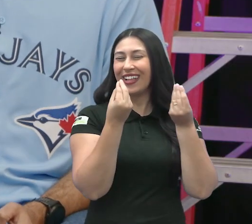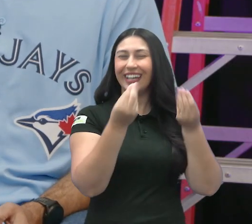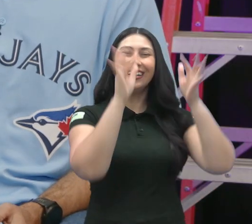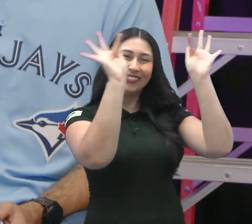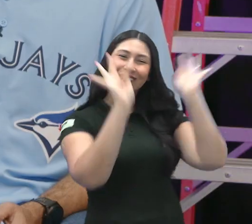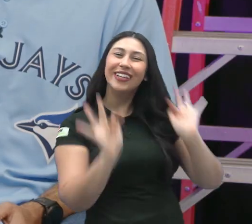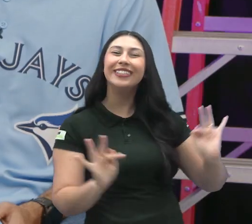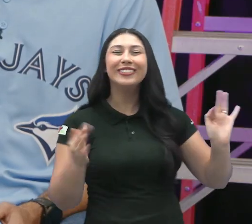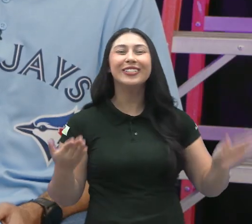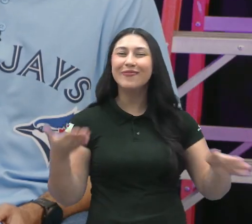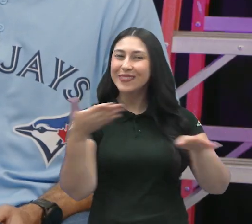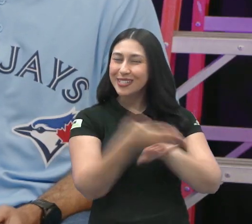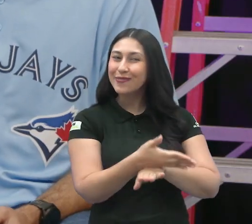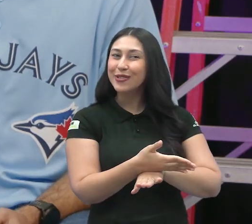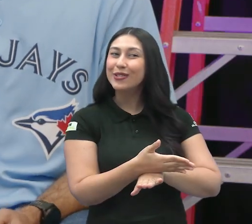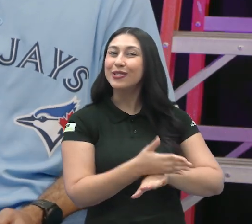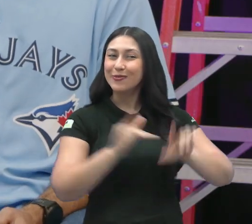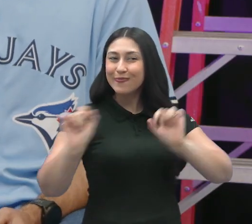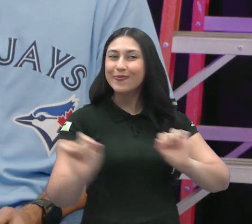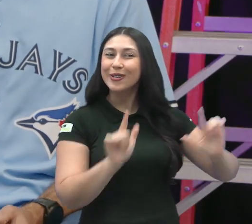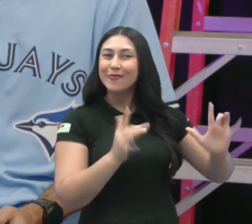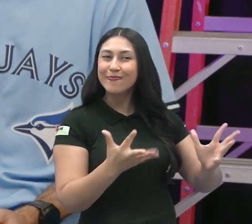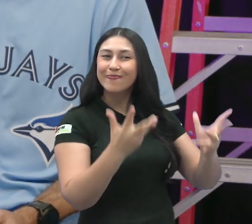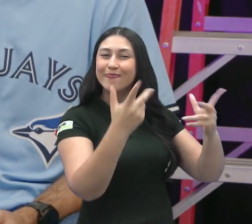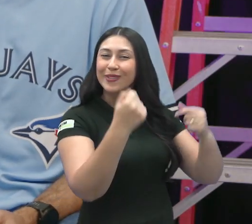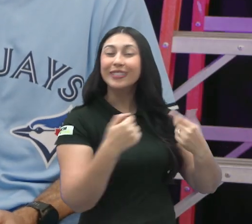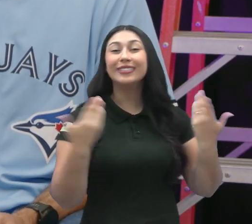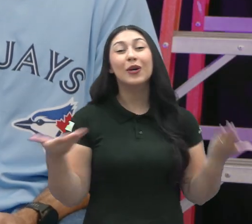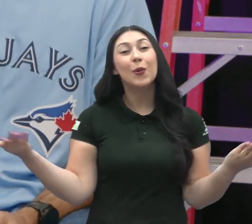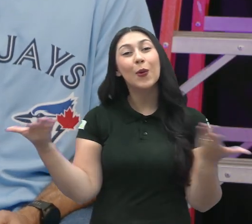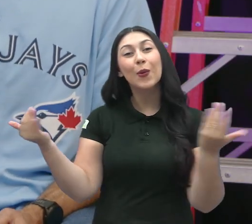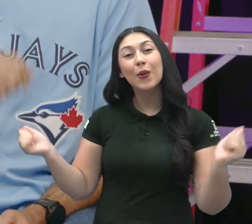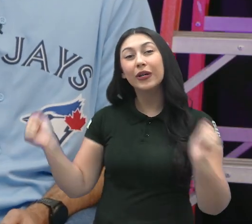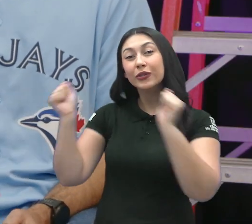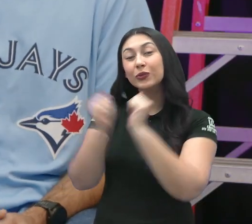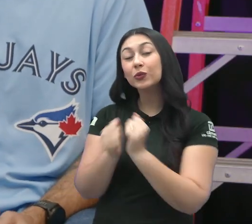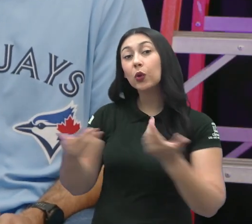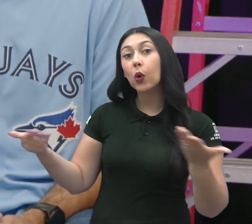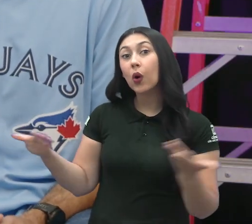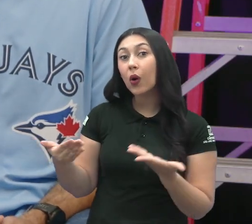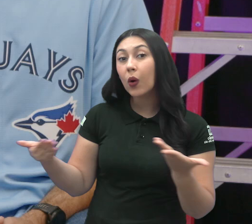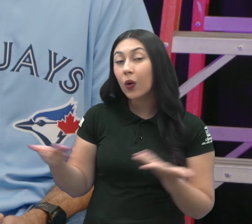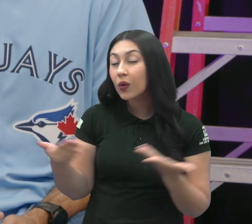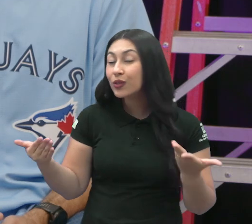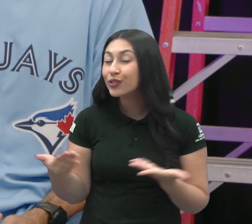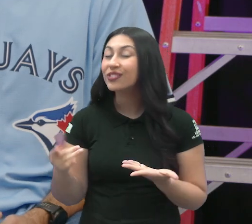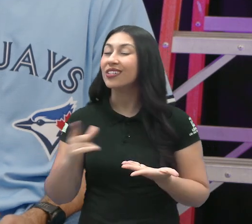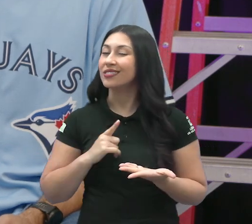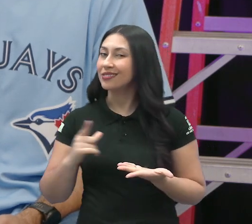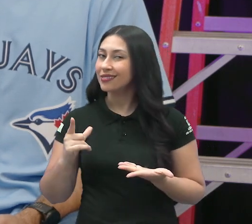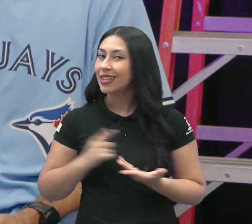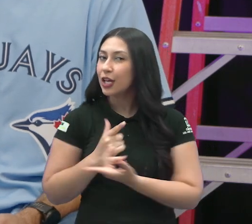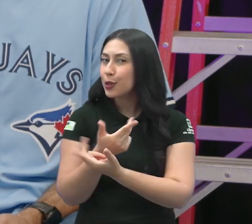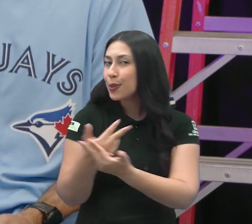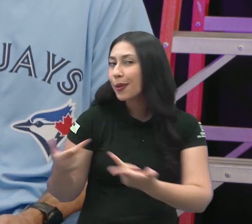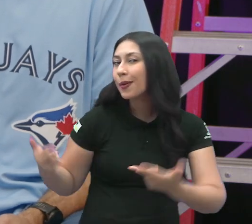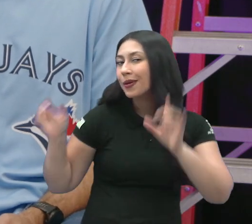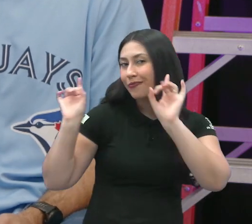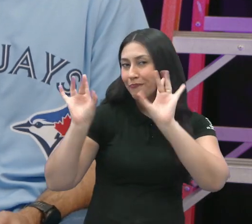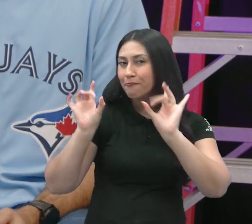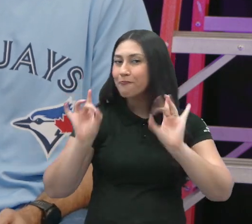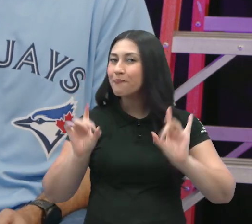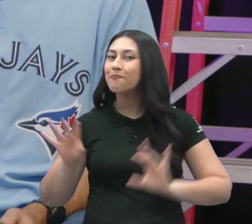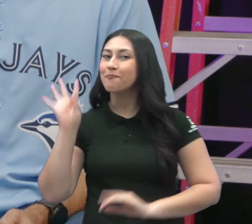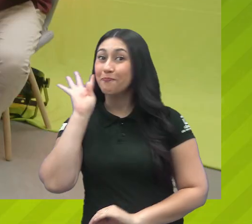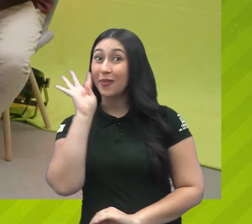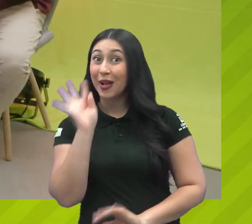estar participando desse programa maravilhoso aqui na TV. Então a gente vai fazer esse programa junto e hoje o programa está recheado de atrações especiais e muito